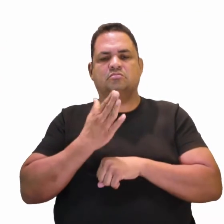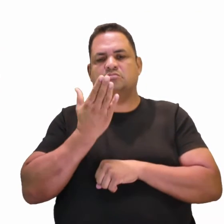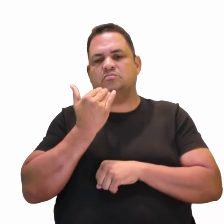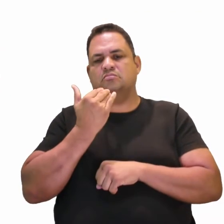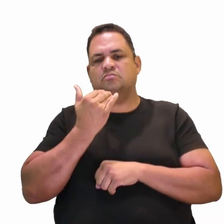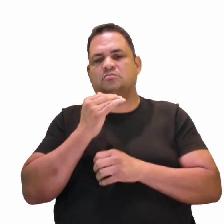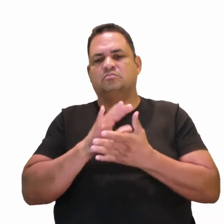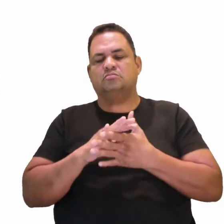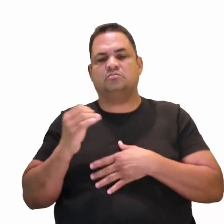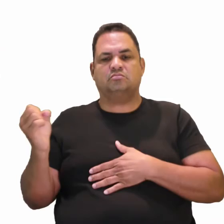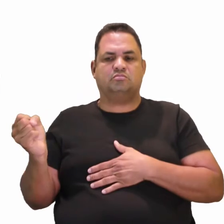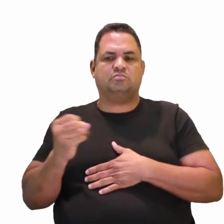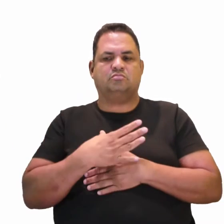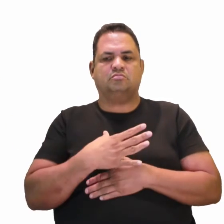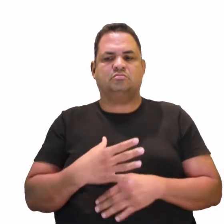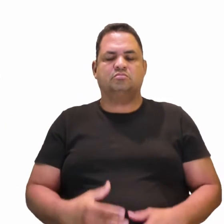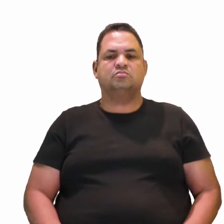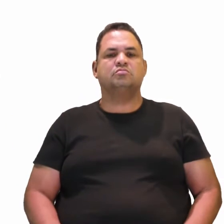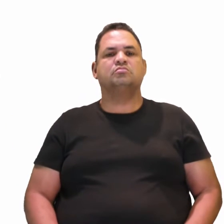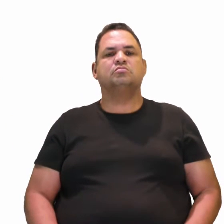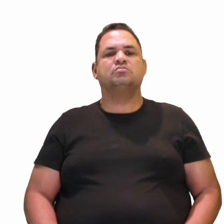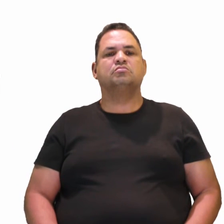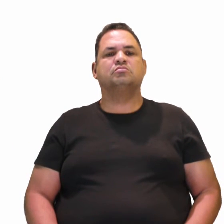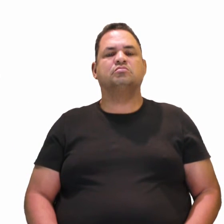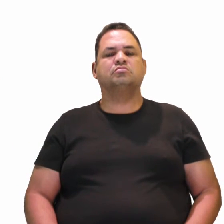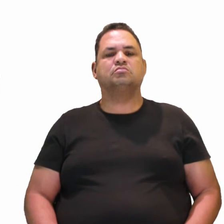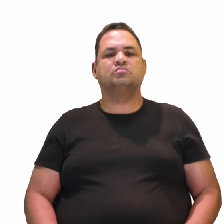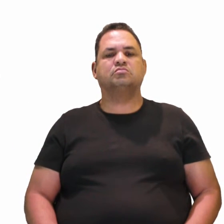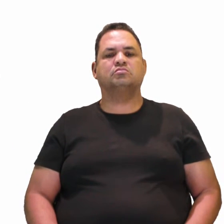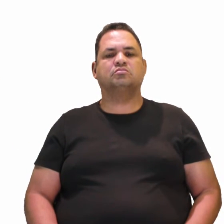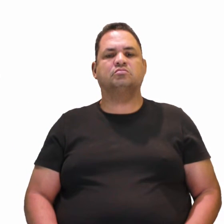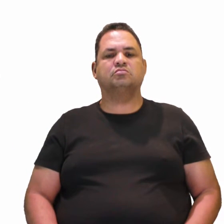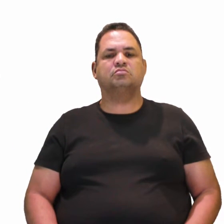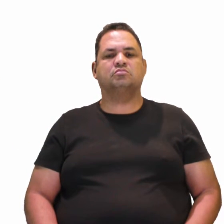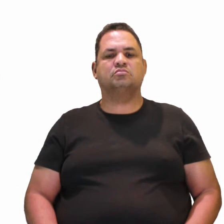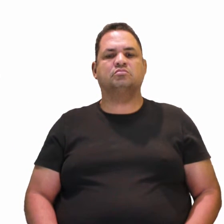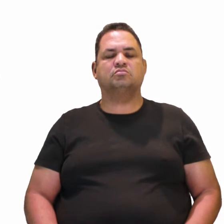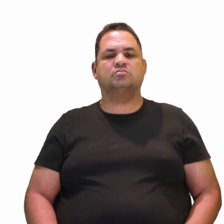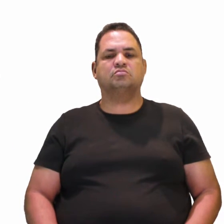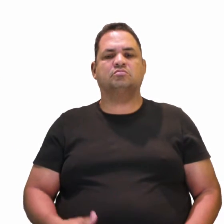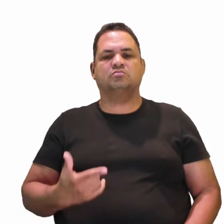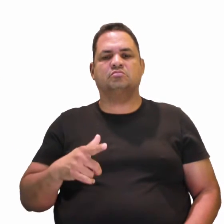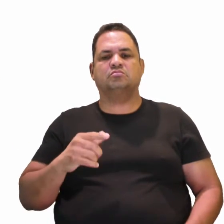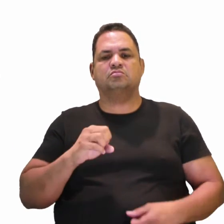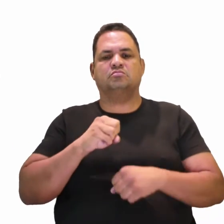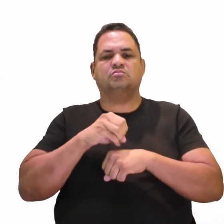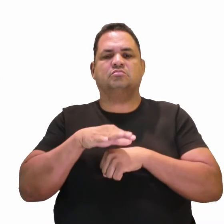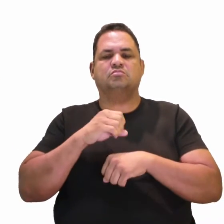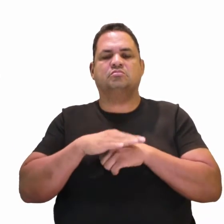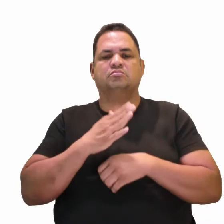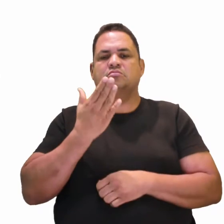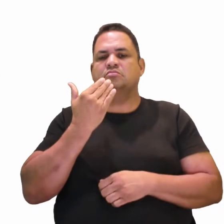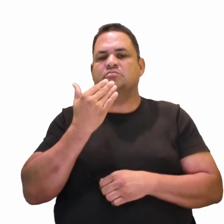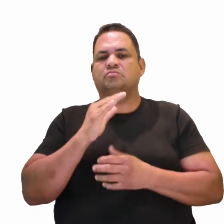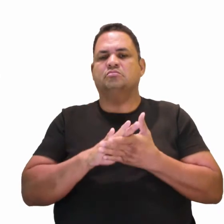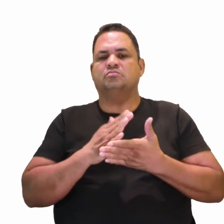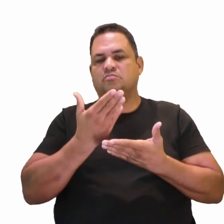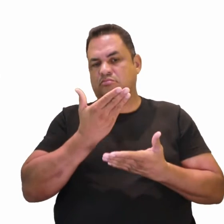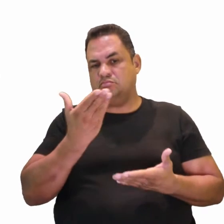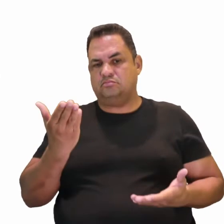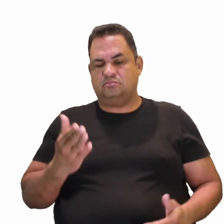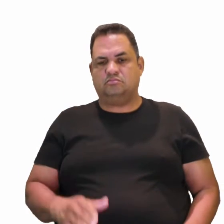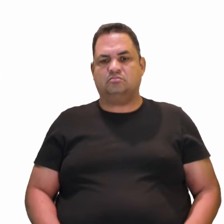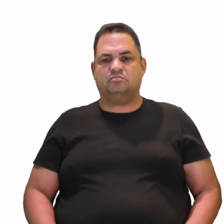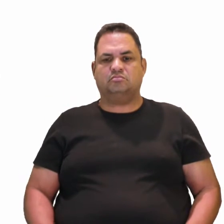alimentação para os adolescentes. Então, é dica de alimentação, né, gente? Não tem como fugir, é dica de alimentação, tá bem